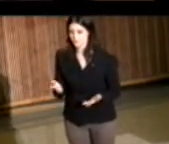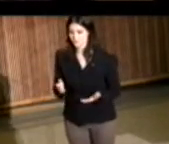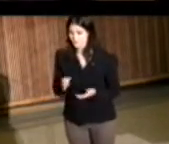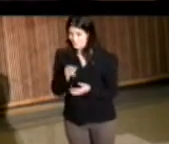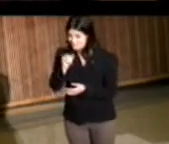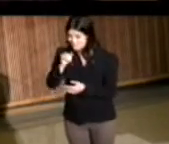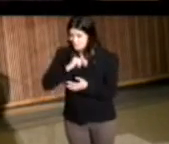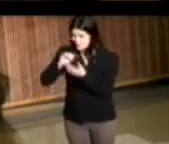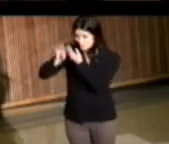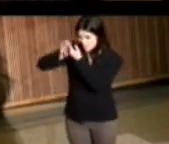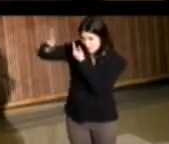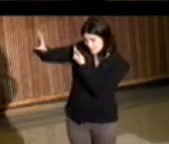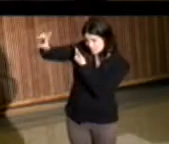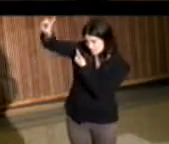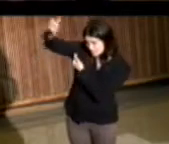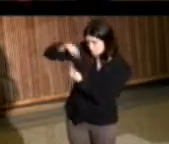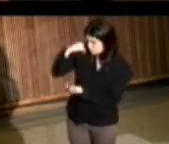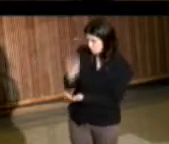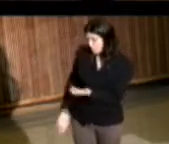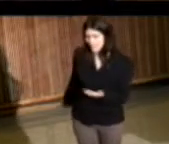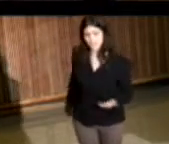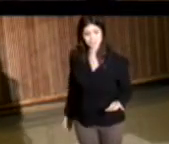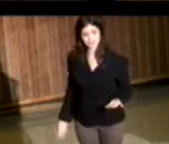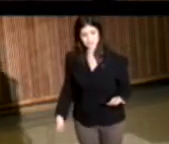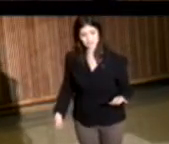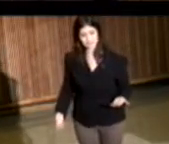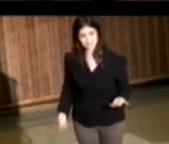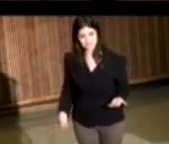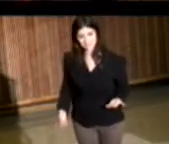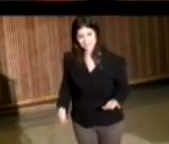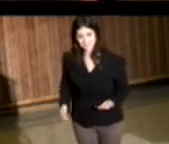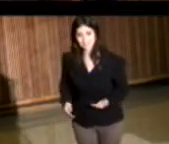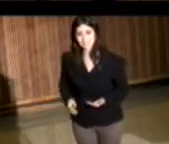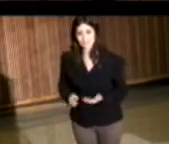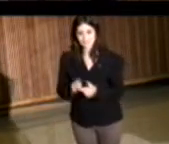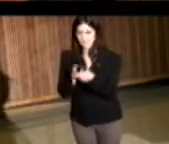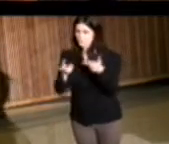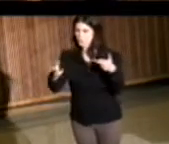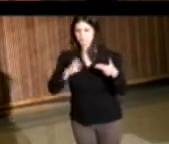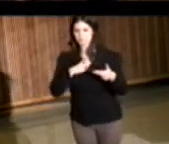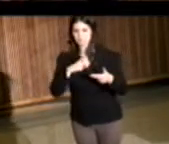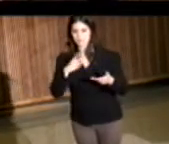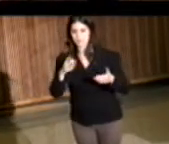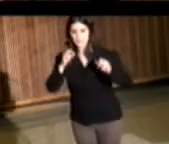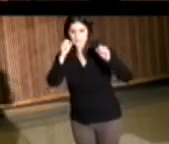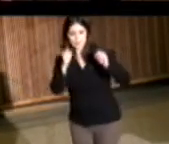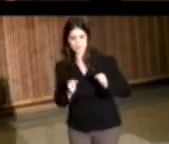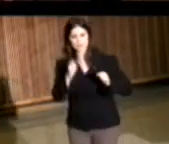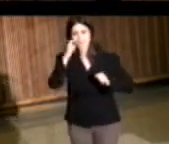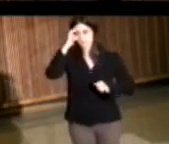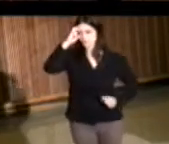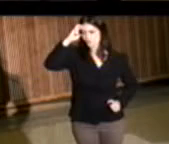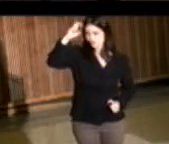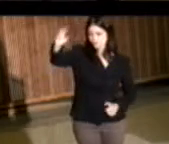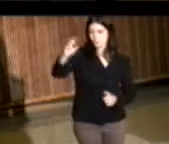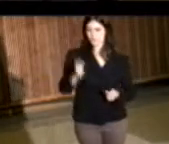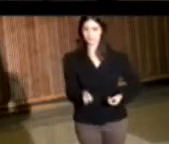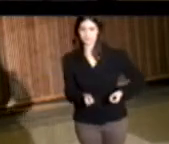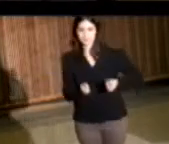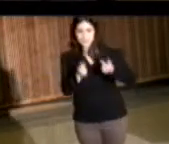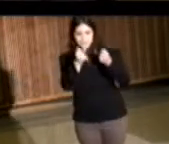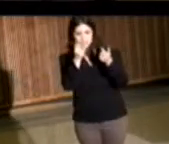perdido, e que tudo aquilo que eu possuo, poder, opulência, inteligência,